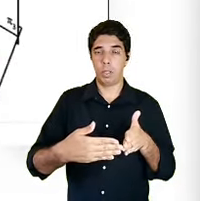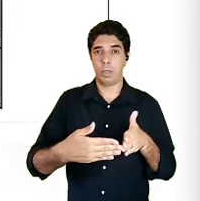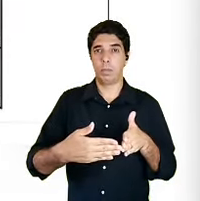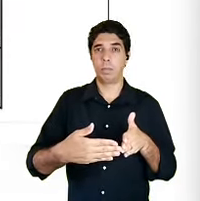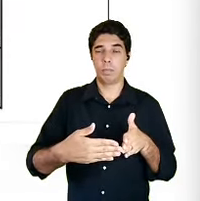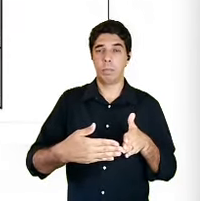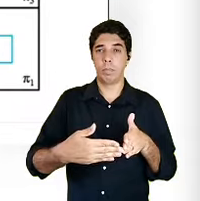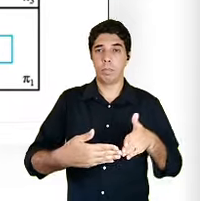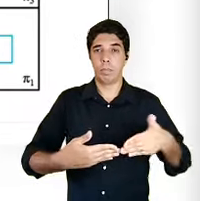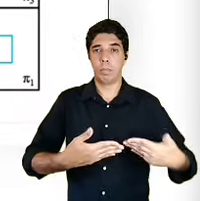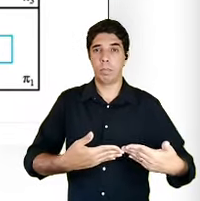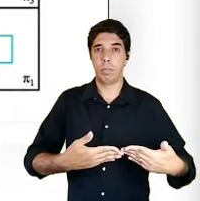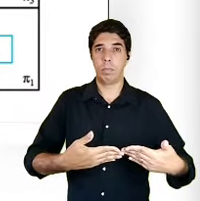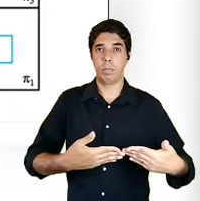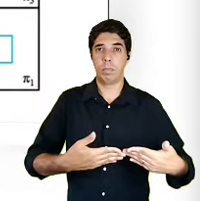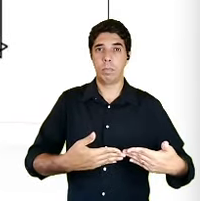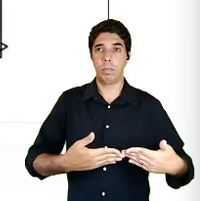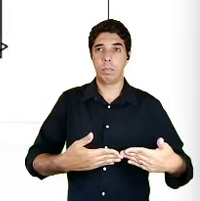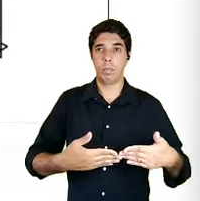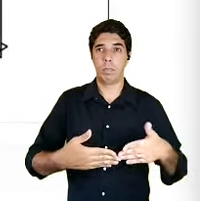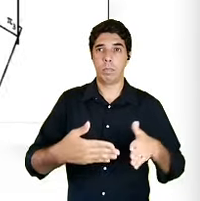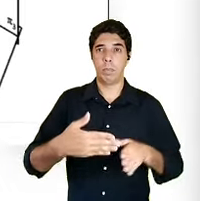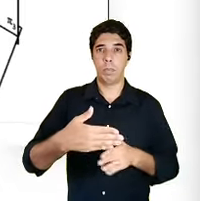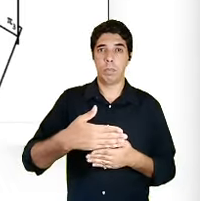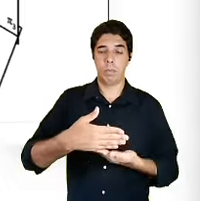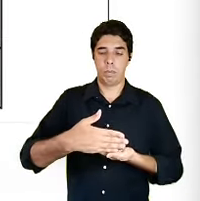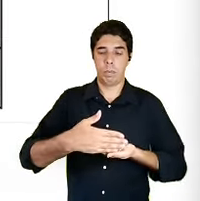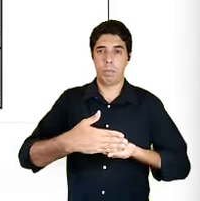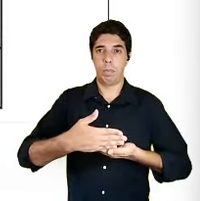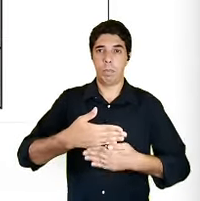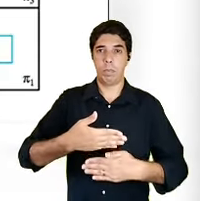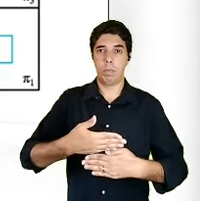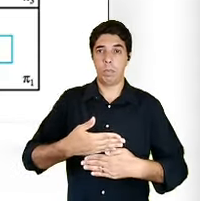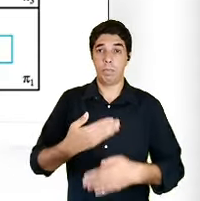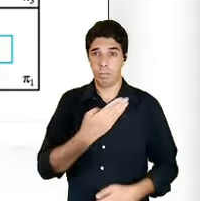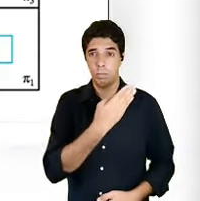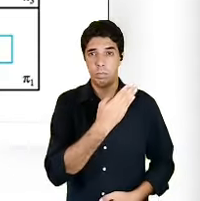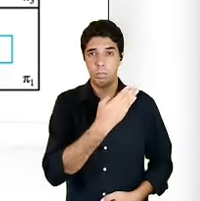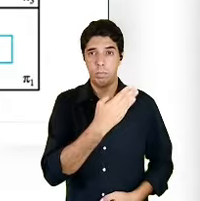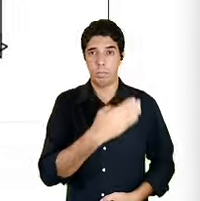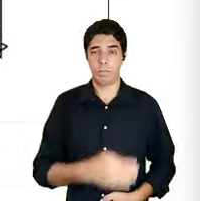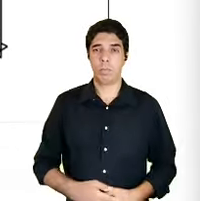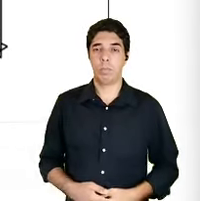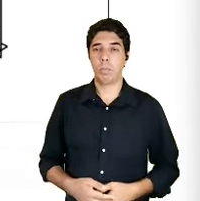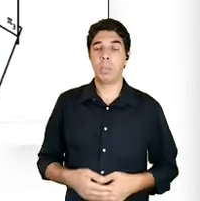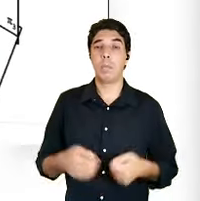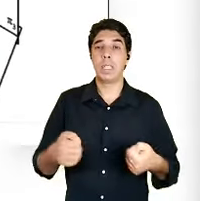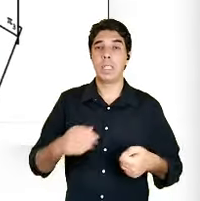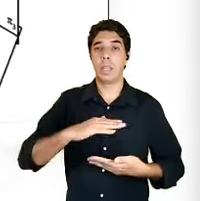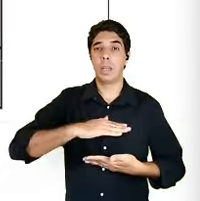devem ser rebatidos, como está mostrando essa animação, ó, de forma que todos estejam